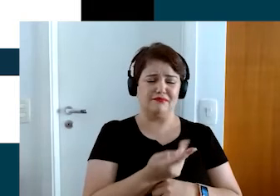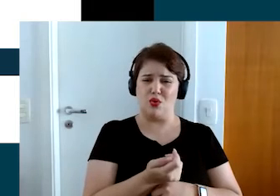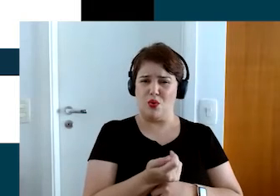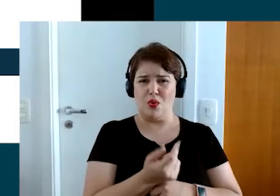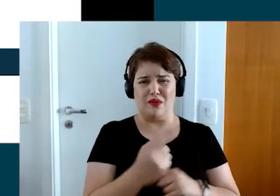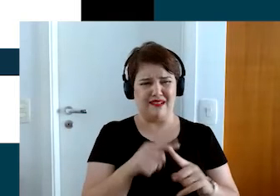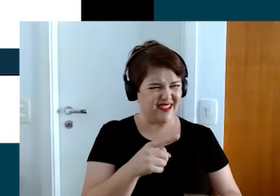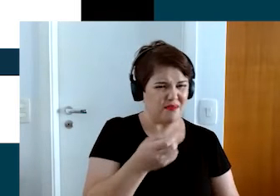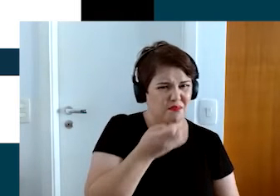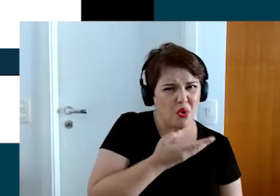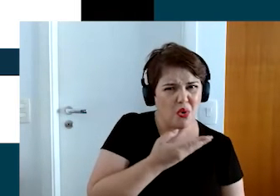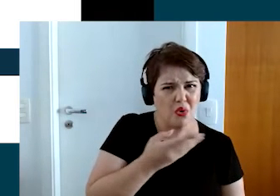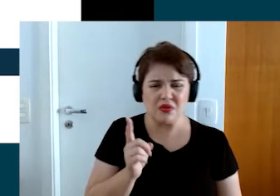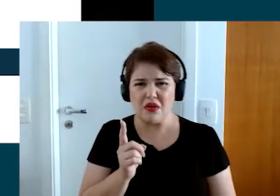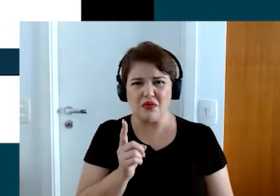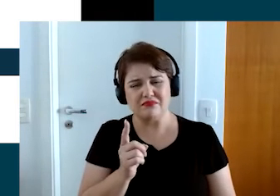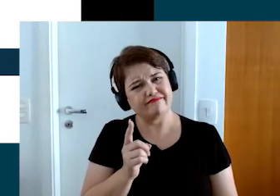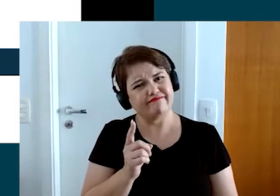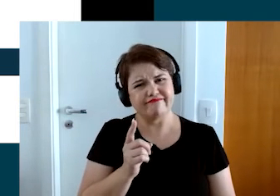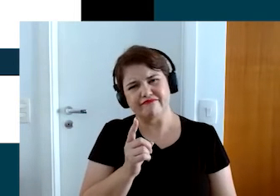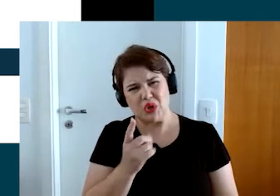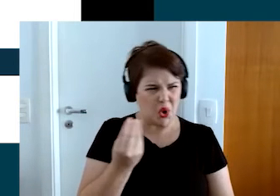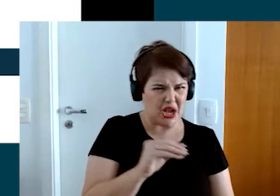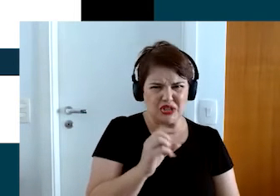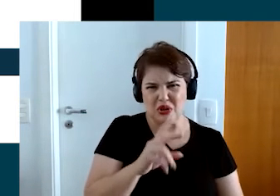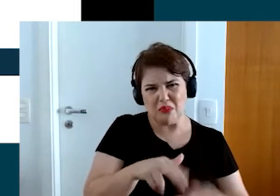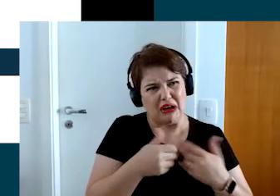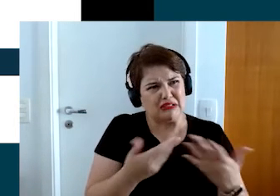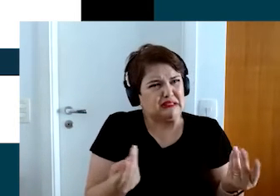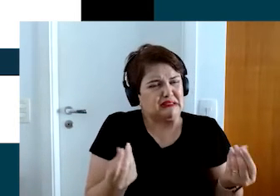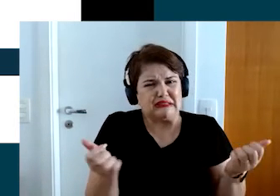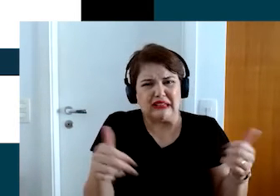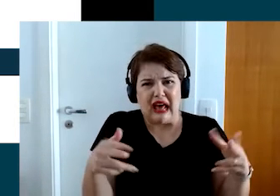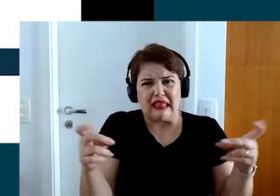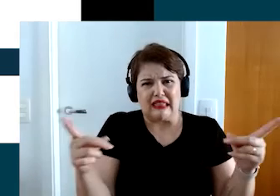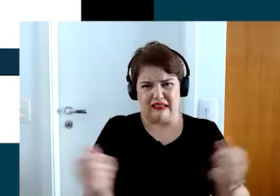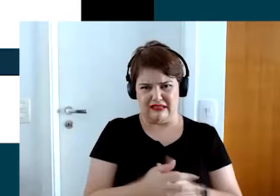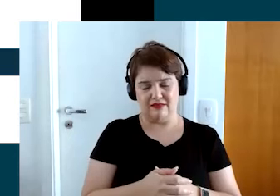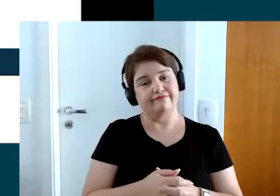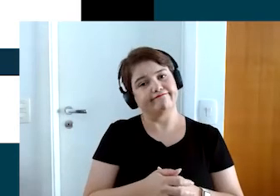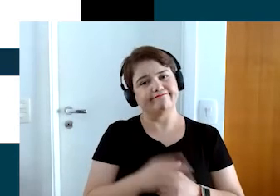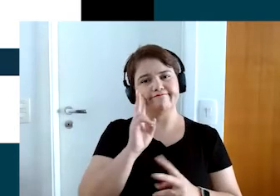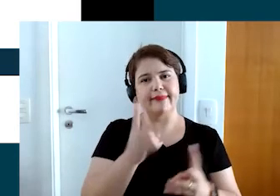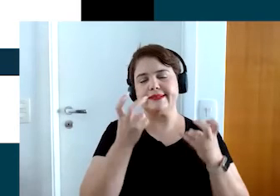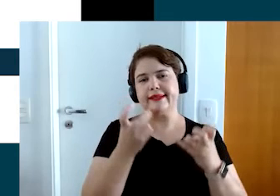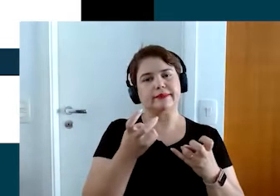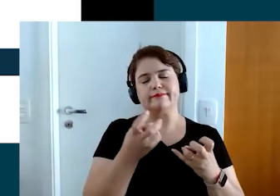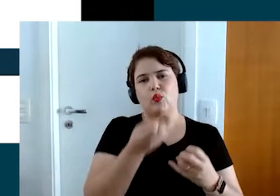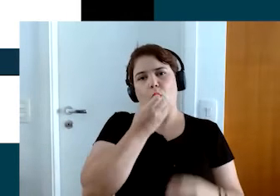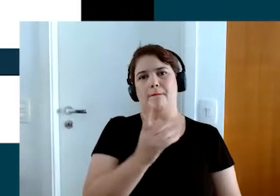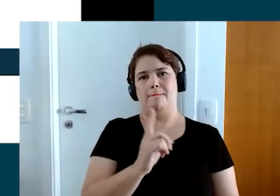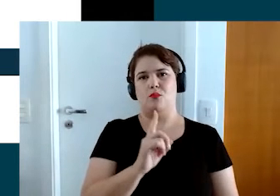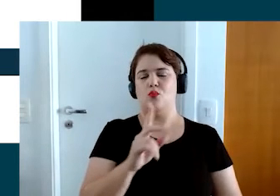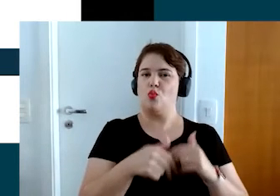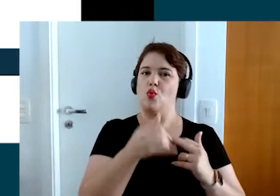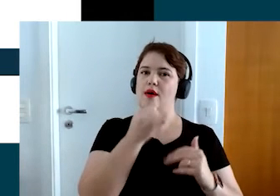pena mesmo? Acho que não. Então, vamos colocar só por colocar? Aí não vale a pena, né? Então, é um exemplo bem grande